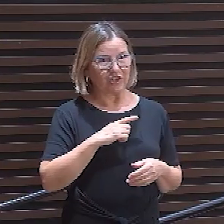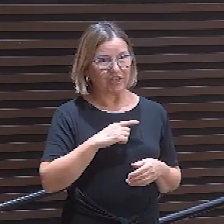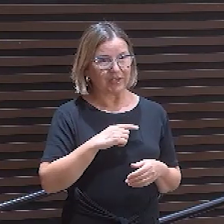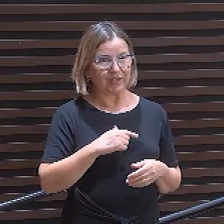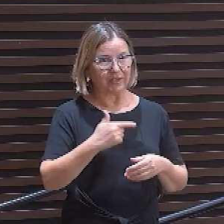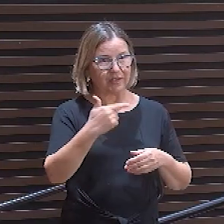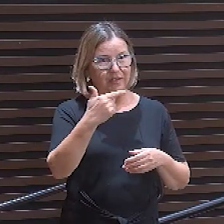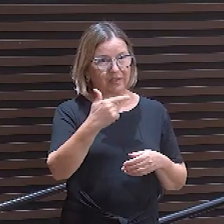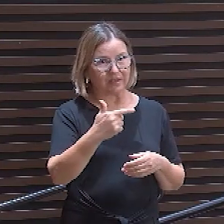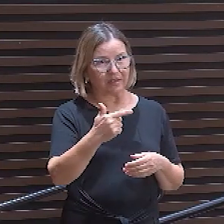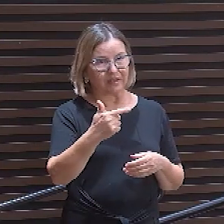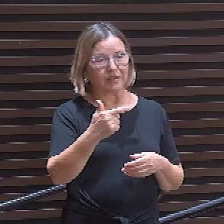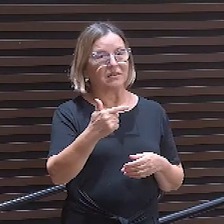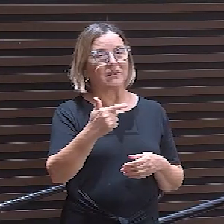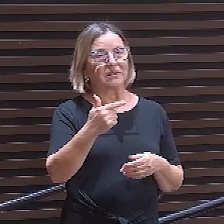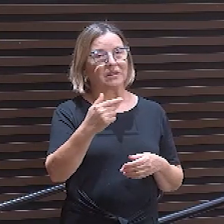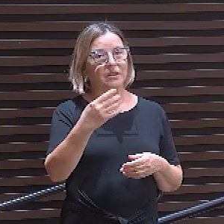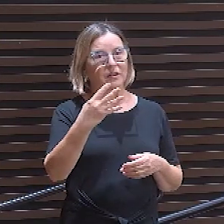todo.